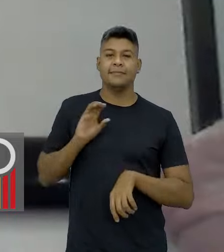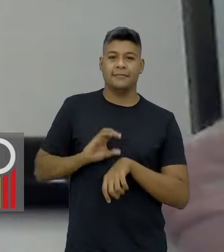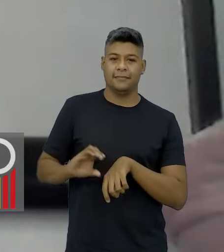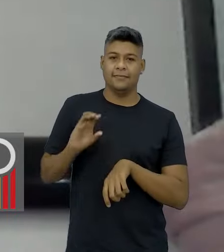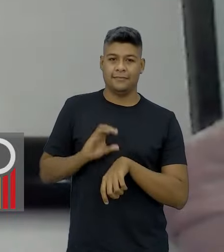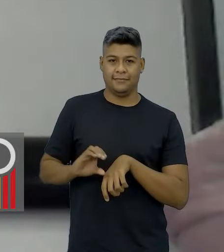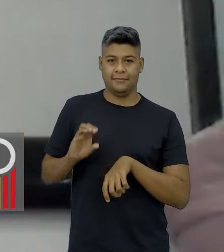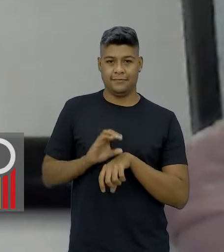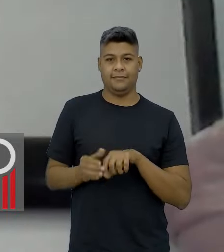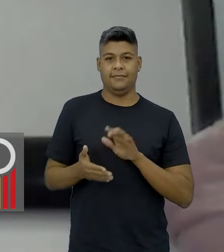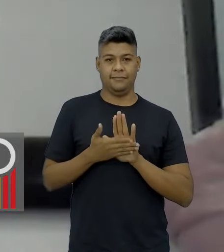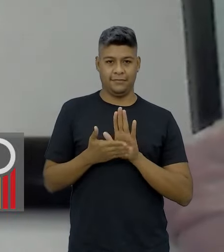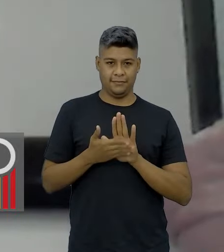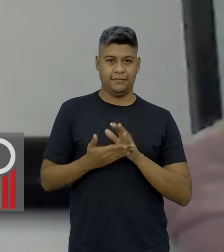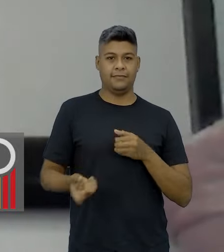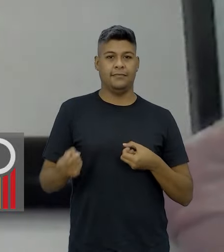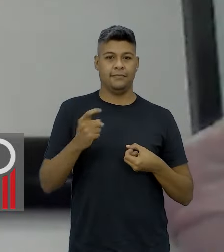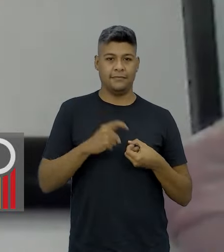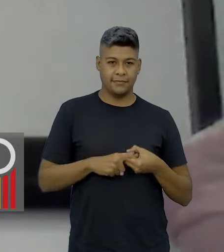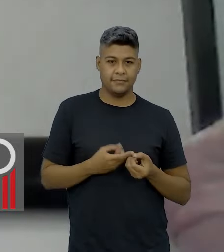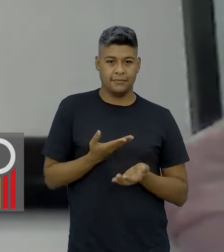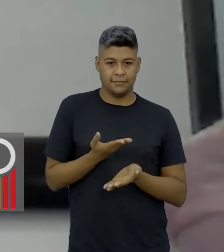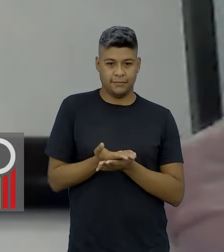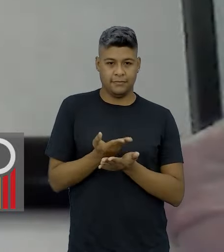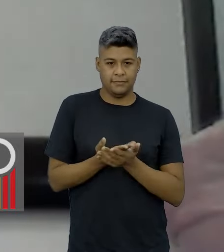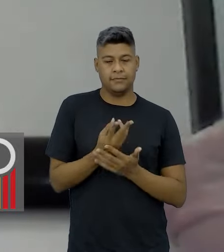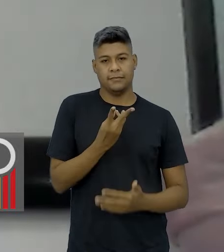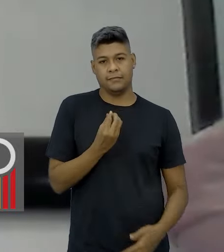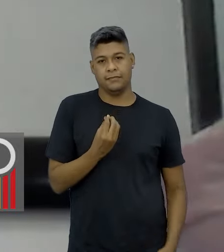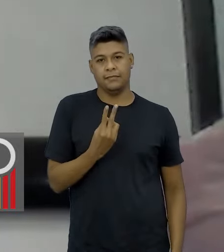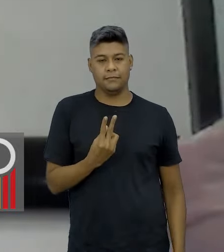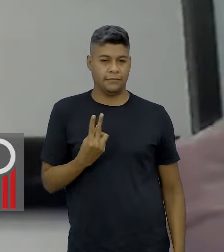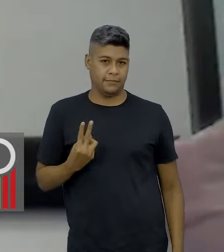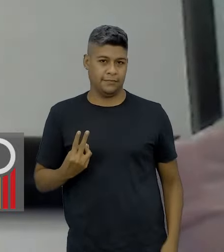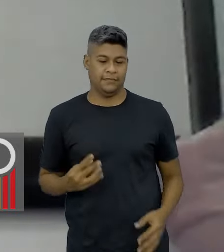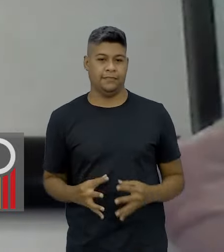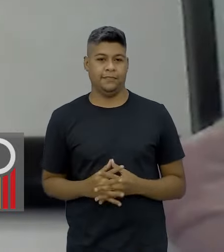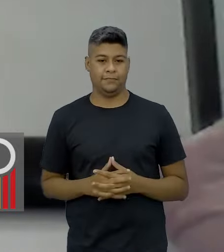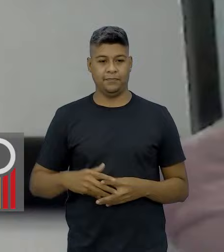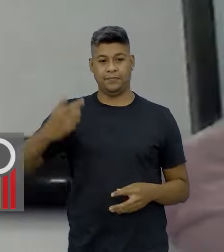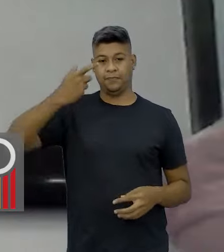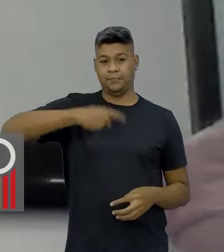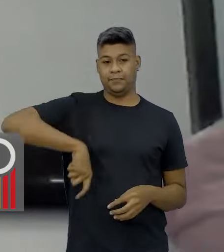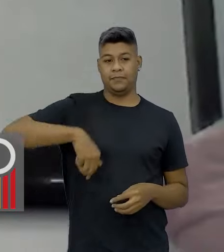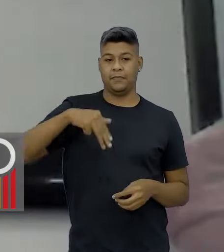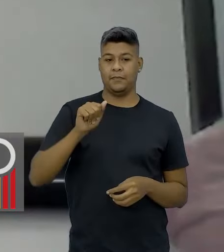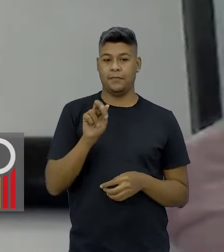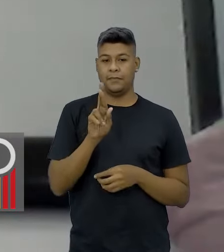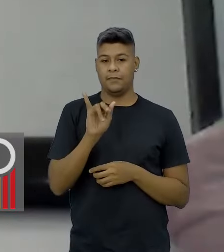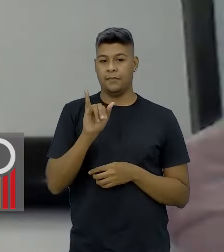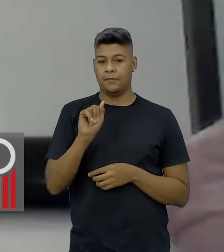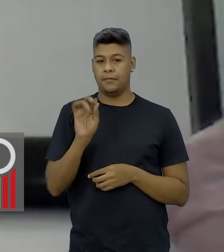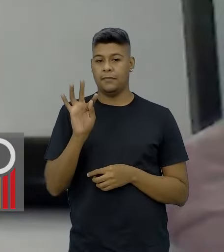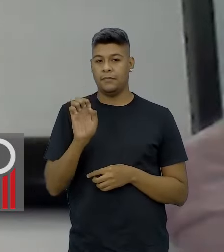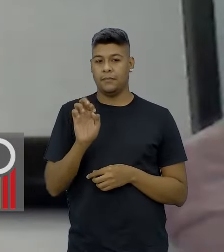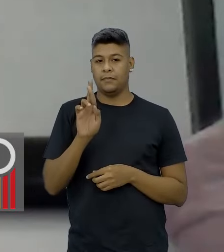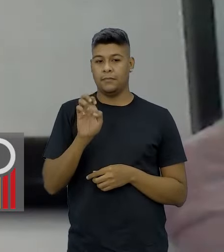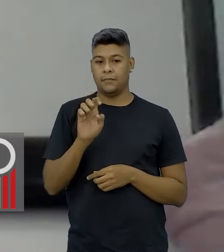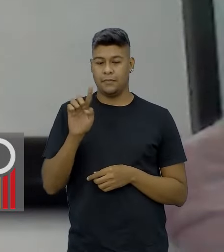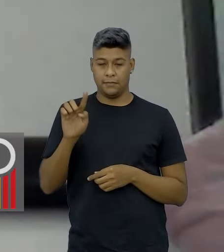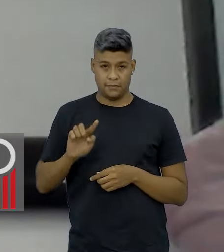formação do Programa de Recuperação e Aprofundamento 2022. Sou Maria Tereza, professora da rede de